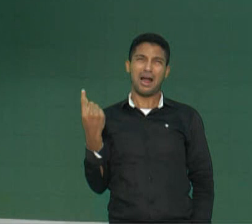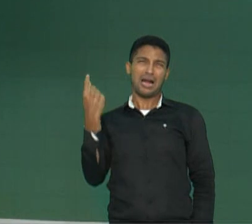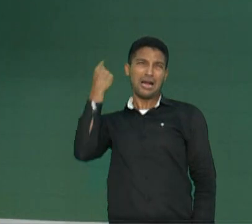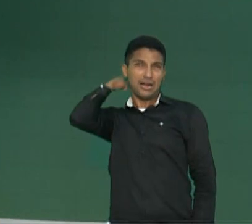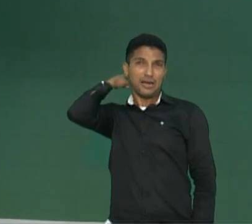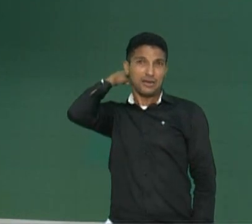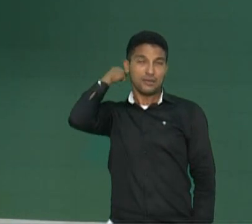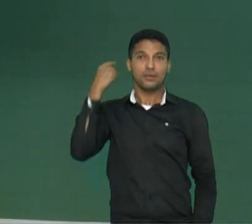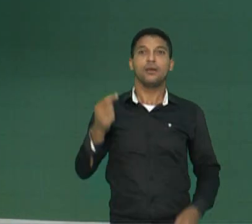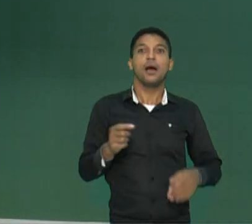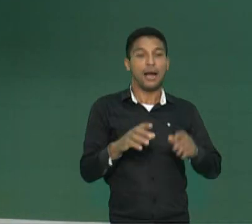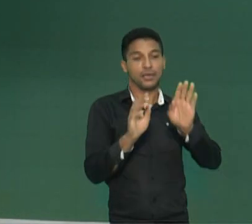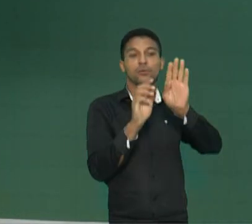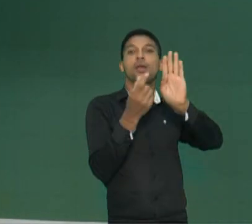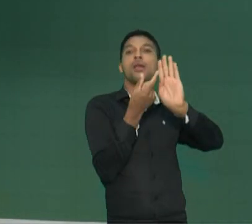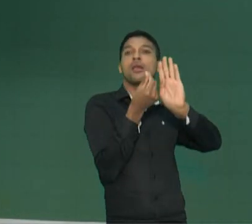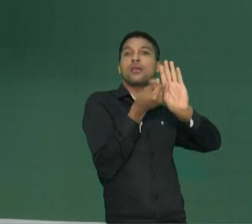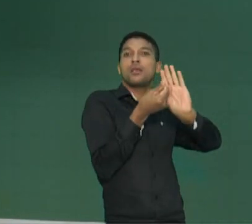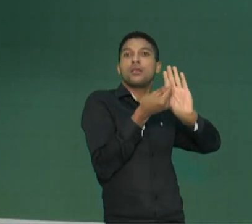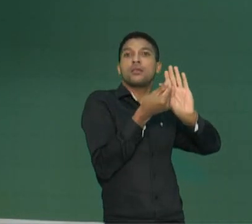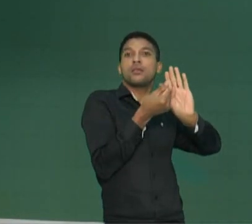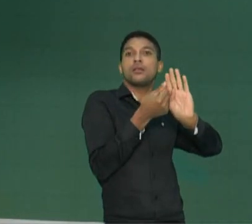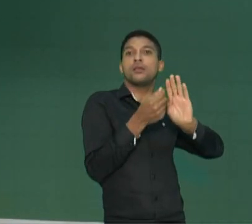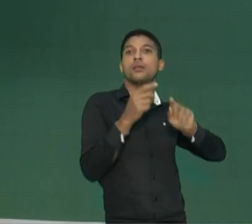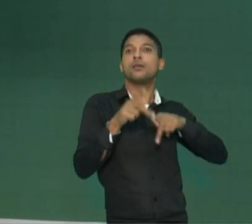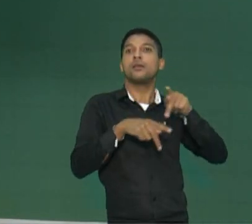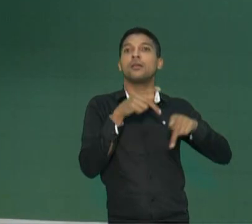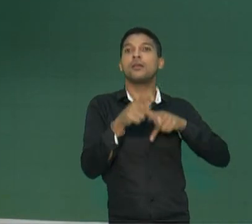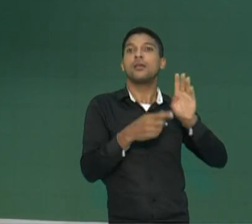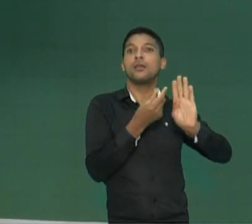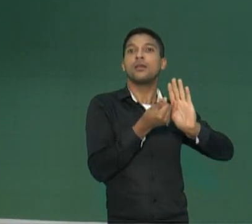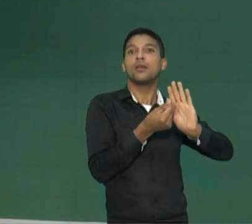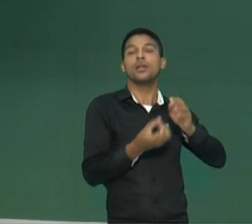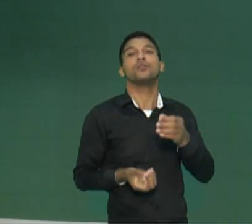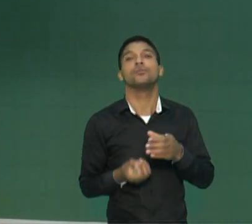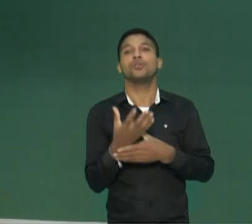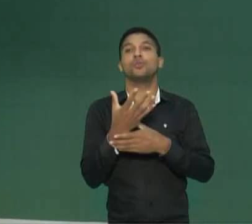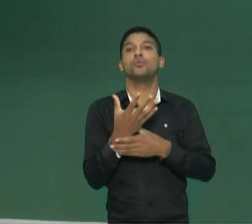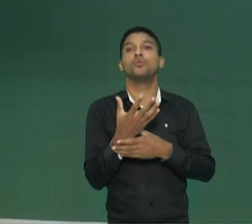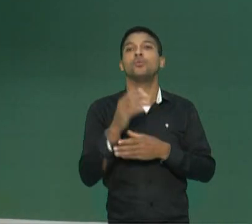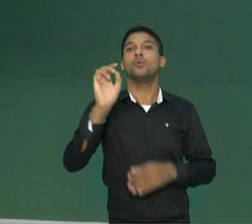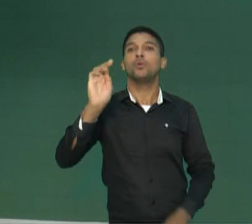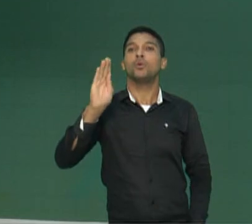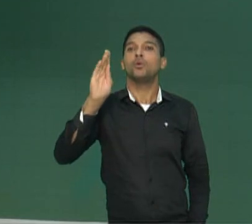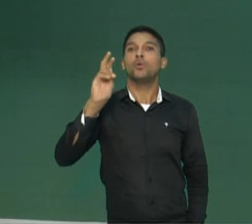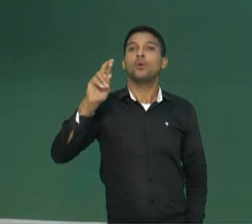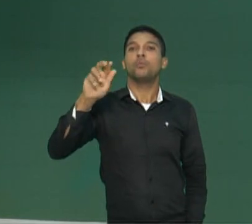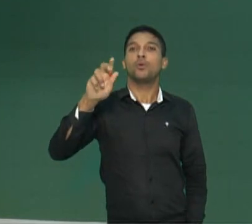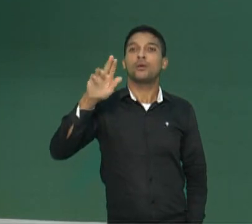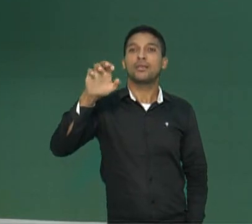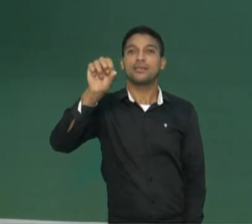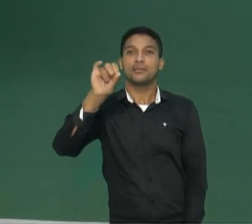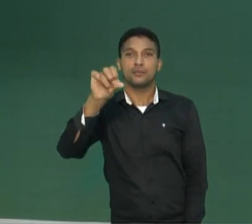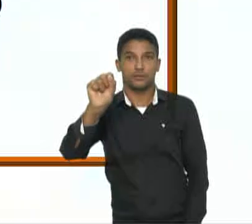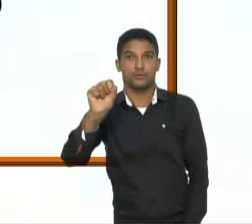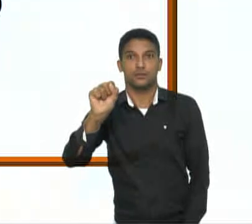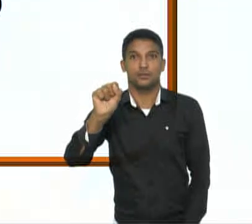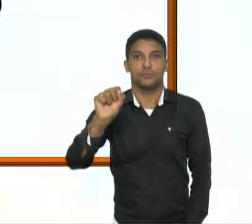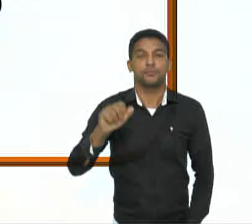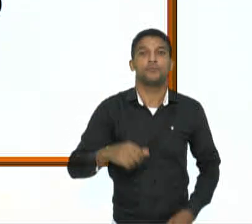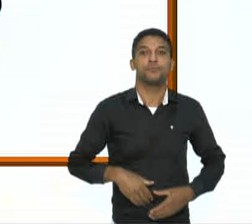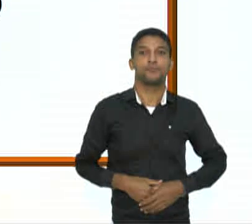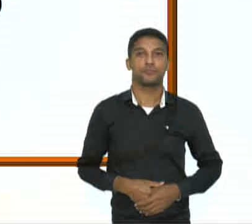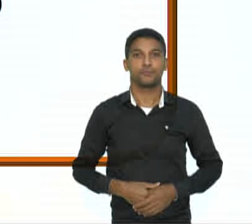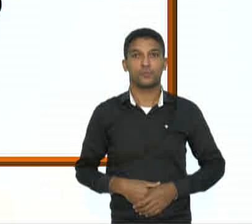burguesia. E as cruzadas começaram lá no século XI, XII, por ali foi começando a espalhar, né? Então, o que é a burguesia? É a classe